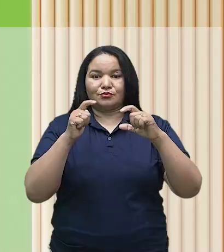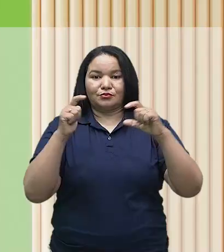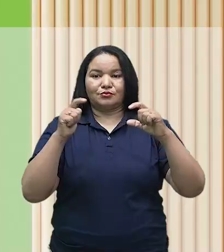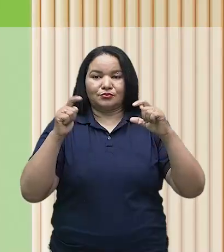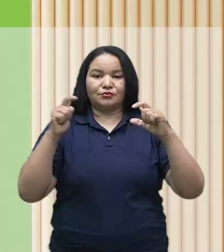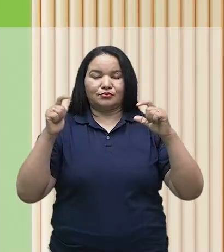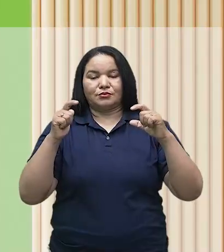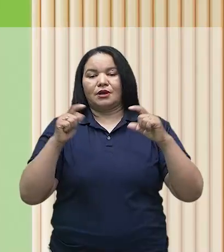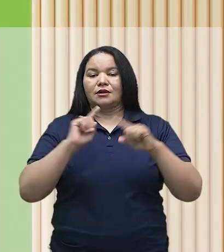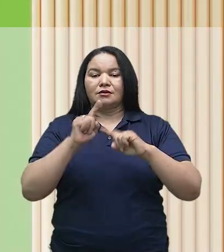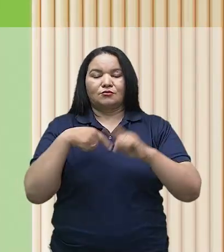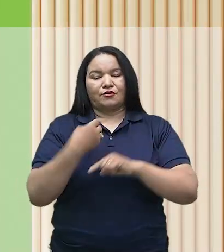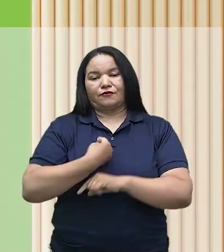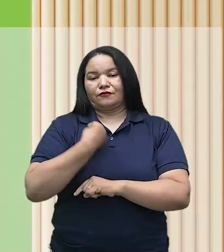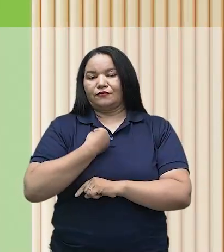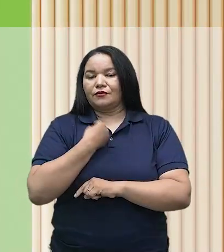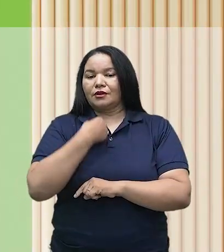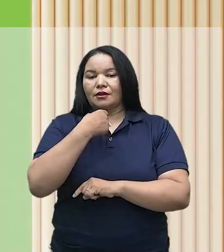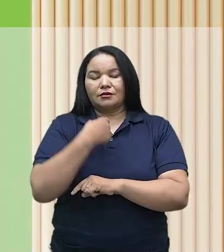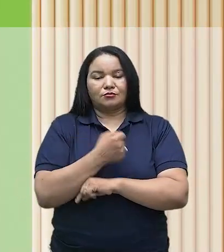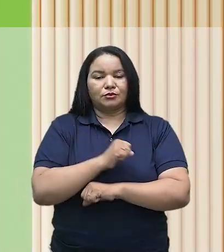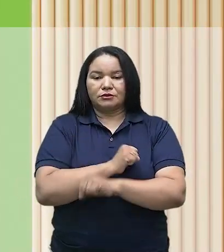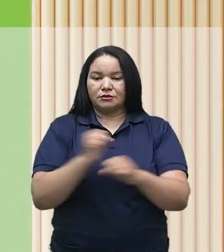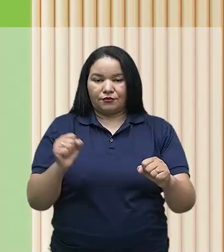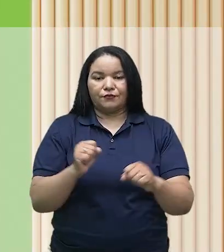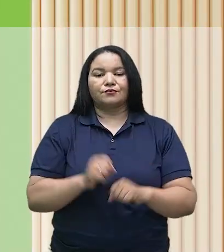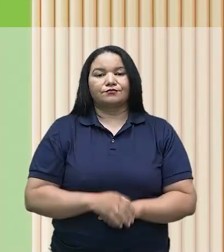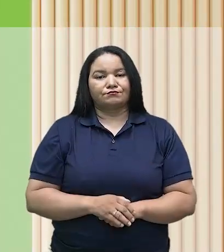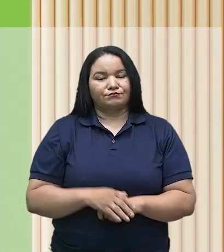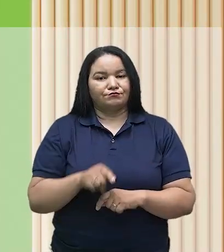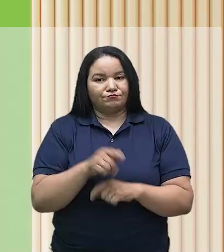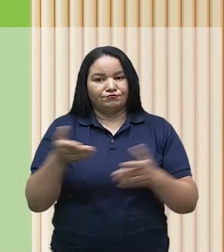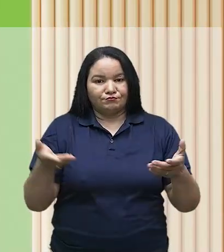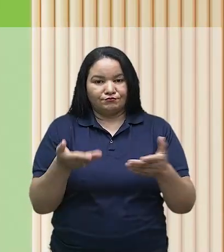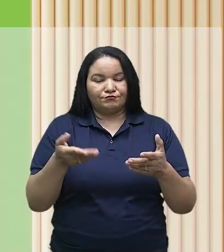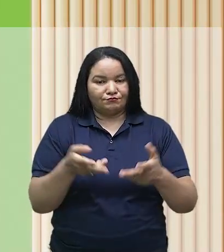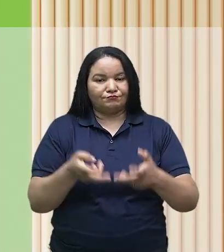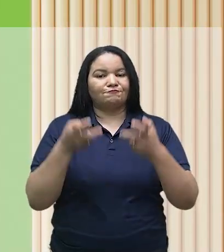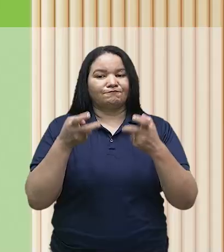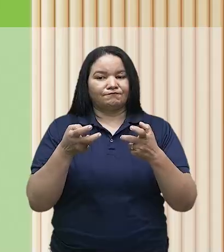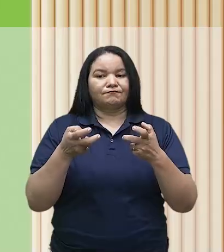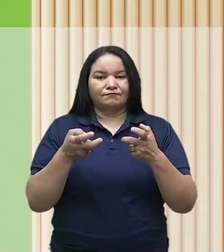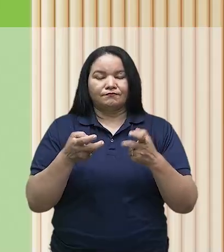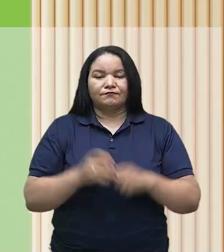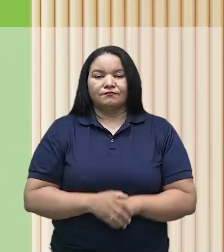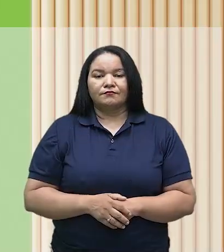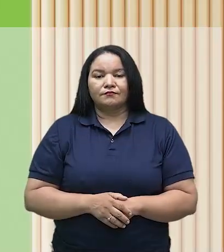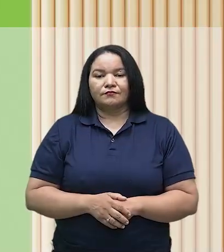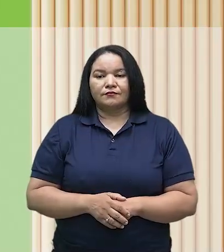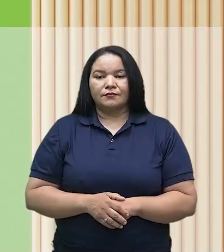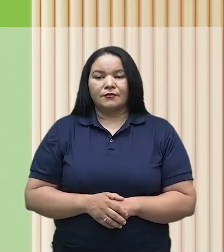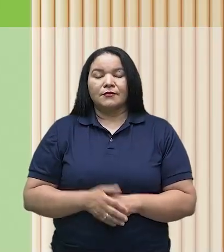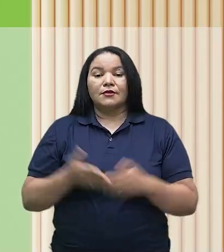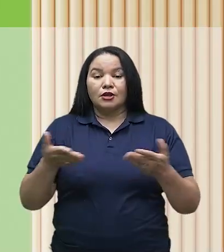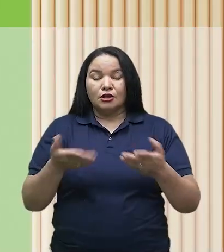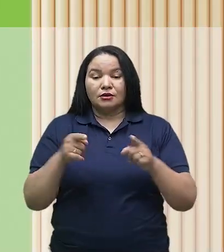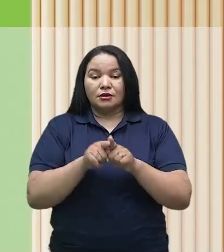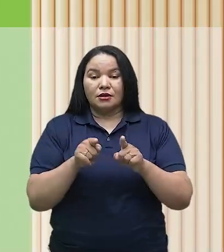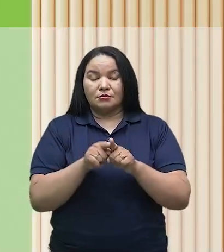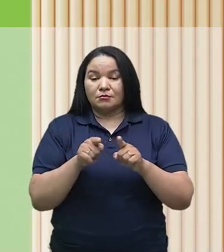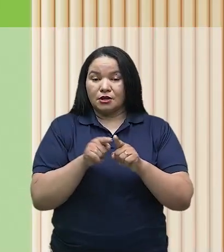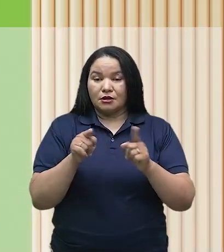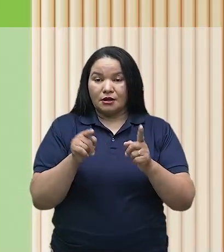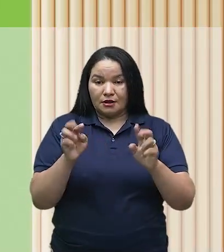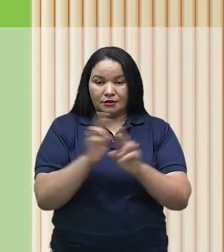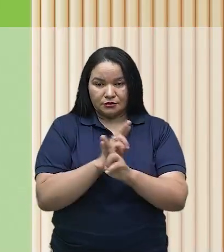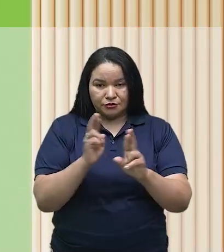vai haver condições para a vida, que é o que nós estamos percebendo, né, com a aula de hoje. Um termo ainda associado a tudo isso